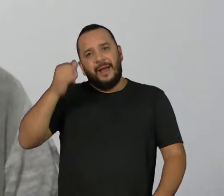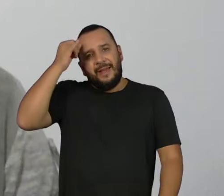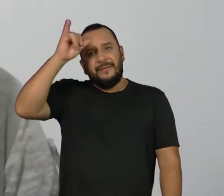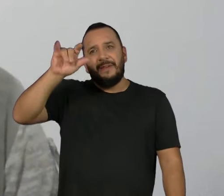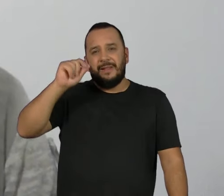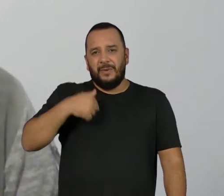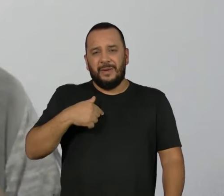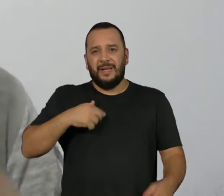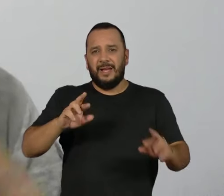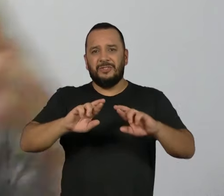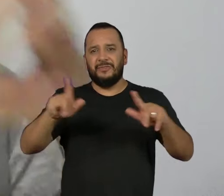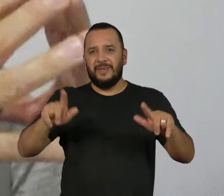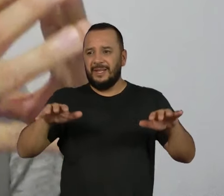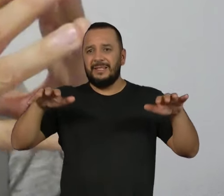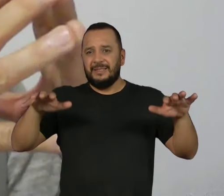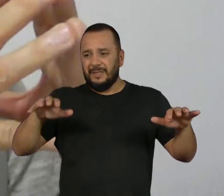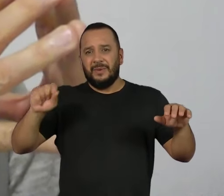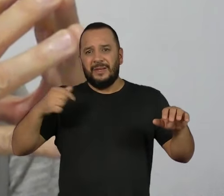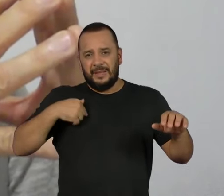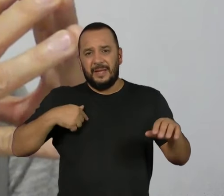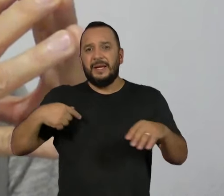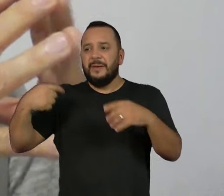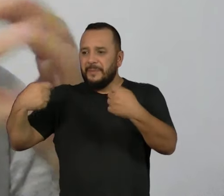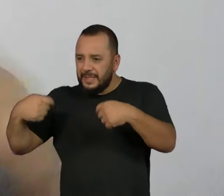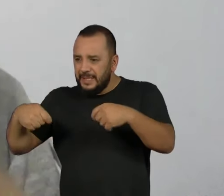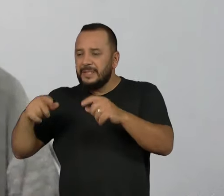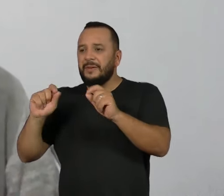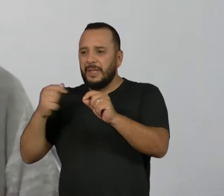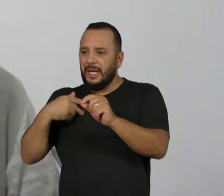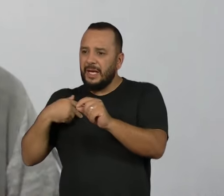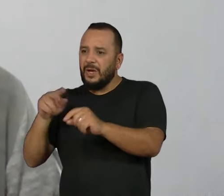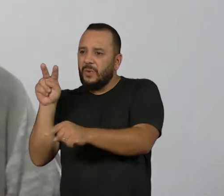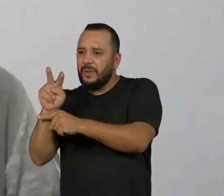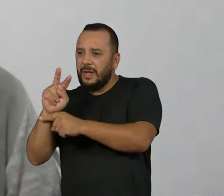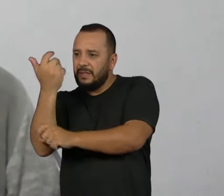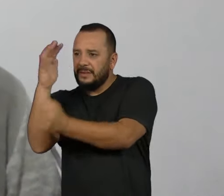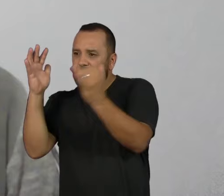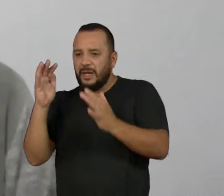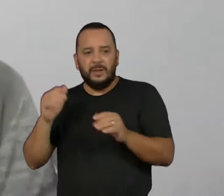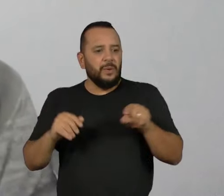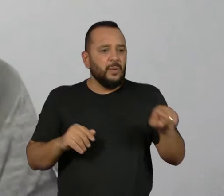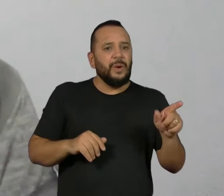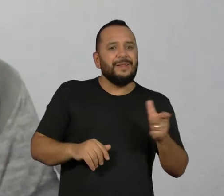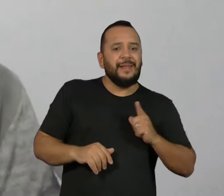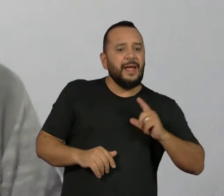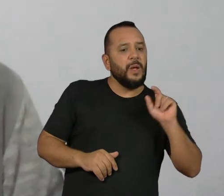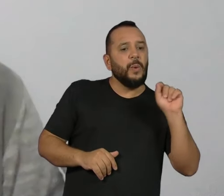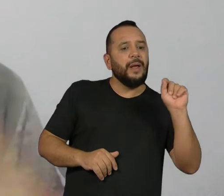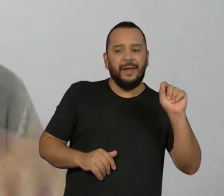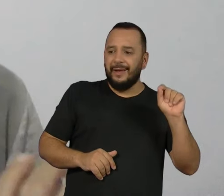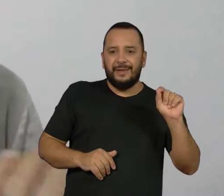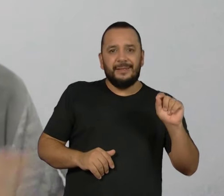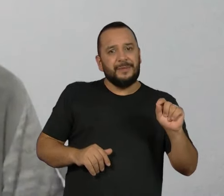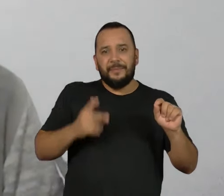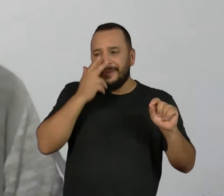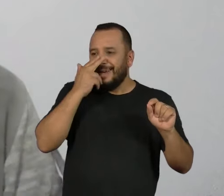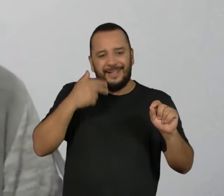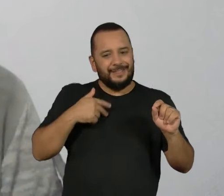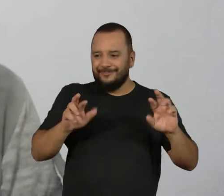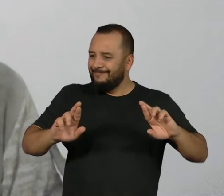que é a diferença entre o que precisamos para a conservação da biodiversidade e aquilo que temos em termos de recursos para fazê-lo. Não há como não fazer